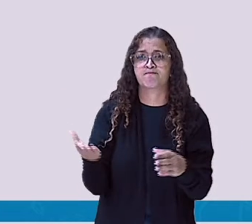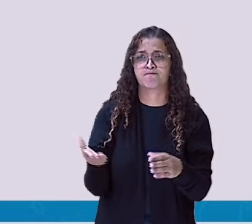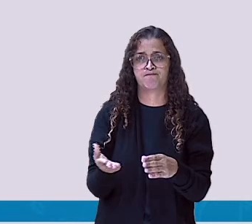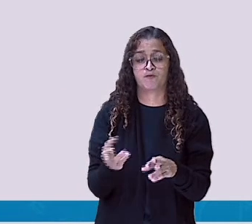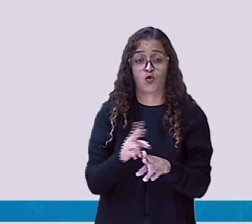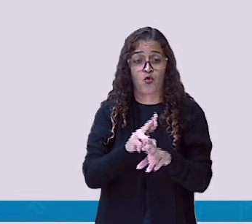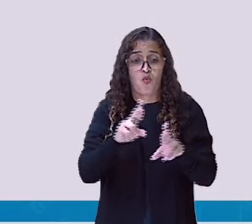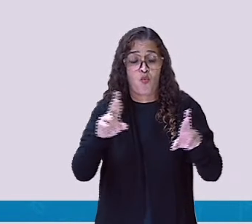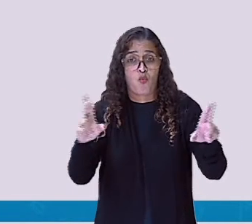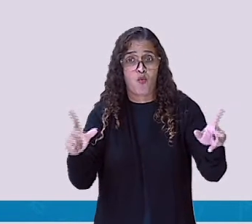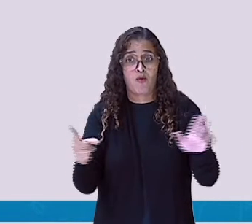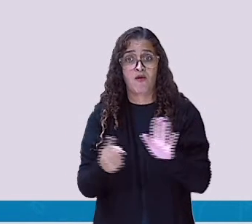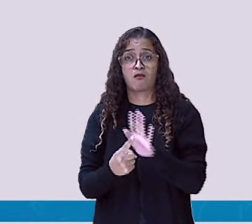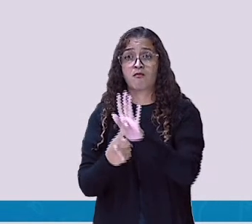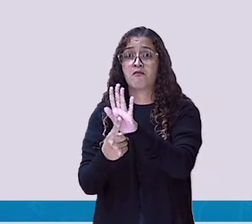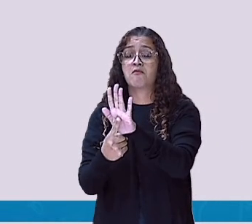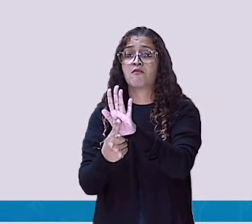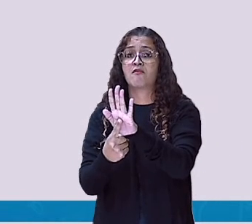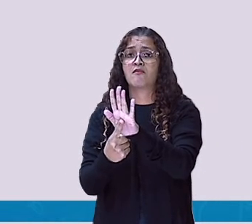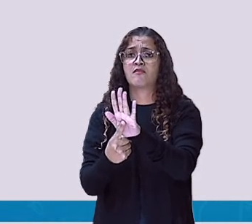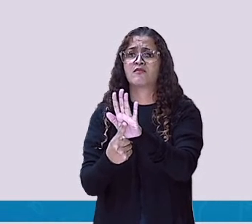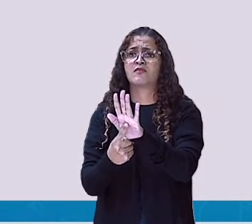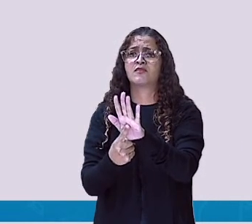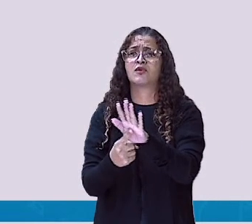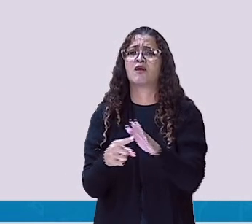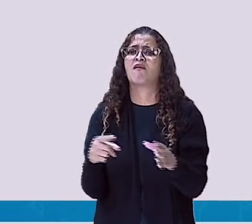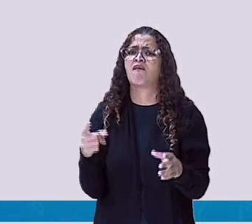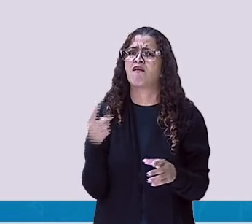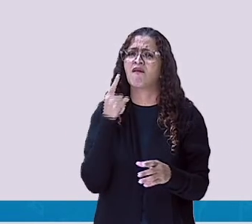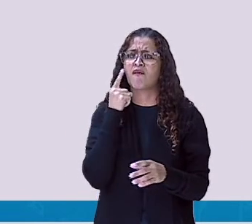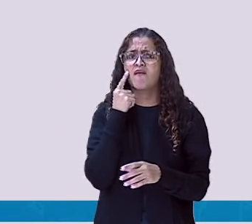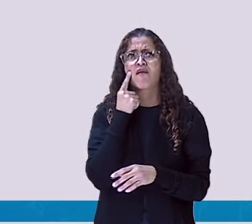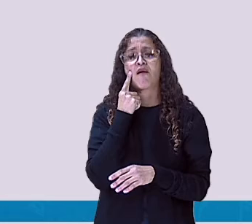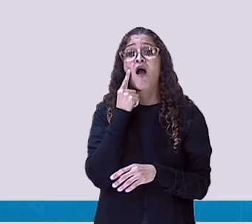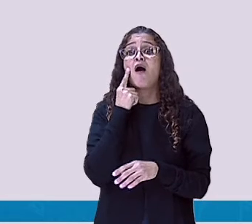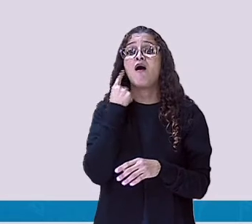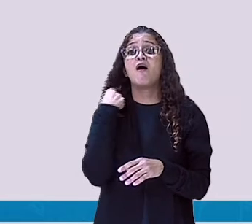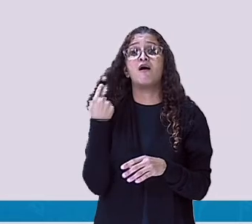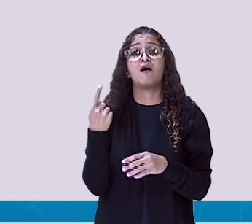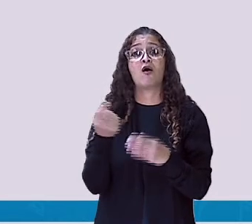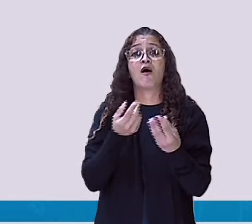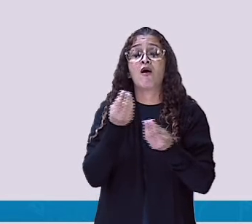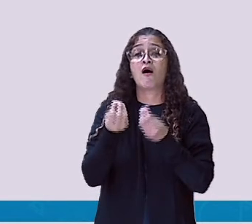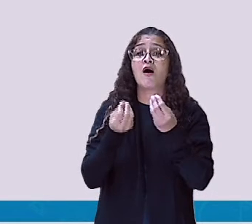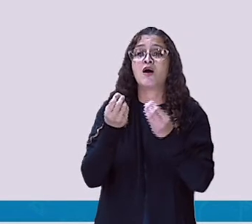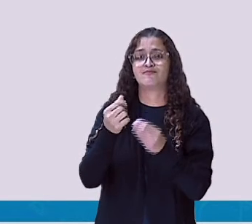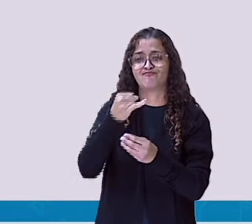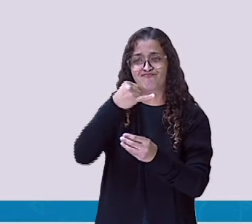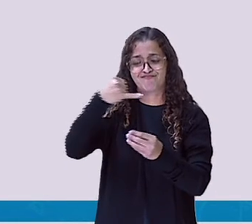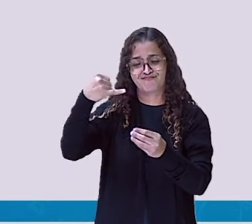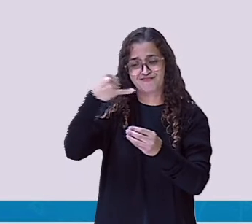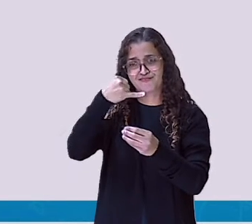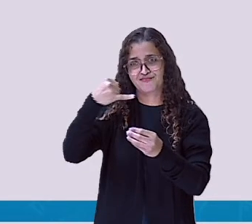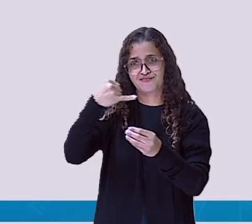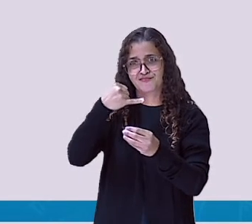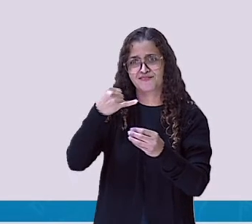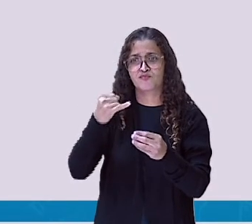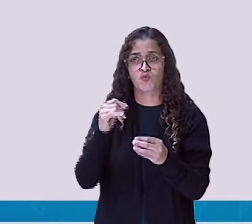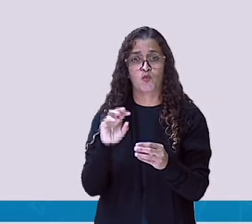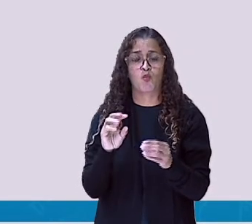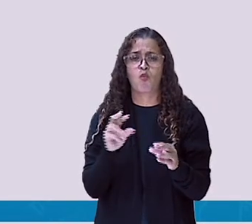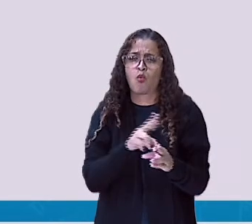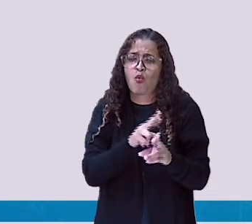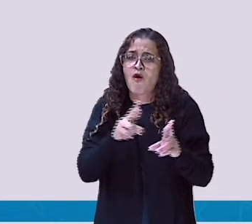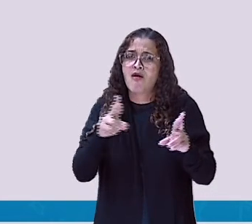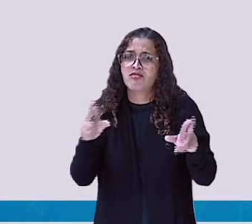de diferença, nós estamos falando de que conta? Conta de subtração. Quando eu falo da diferença